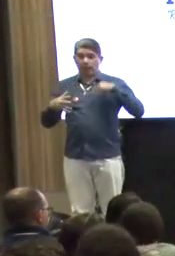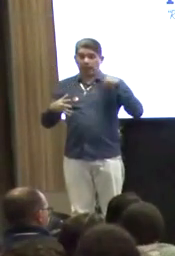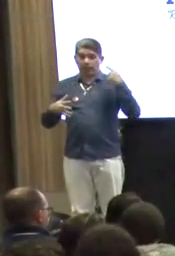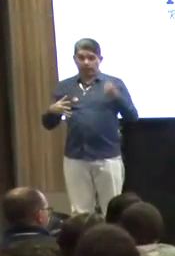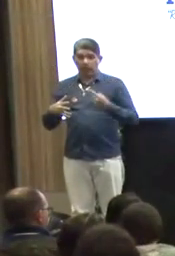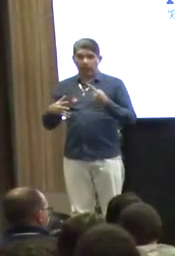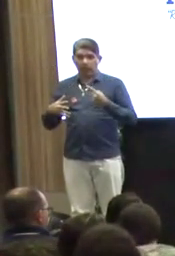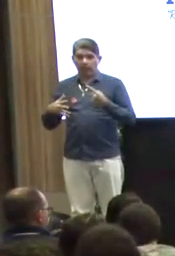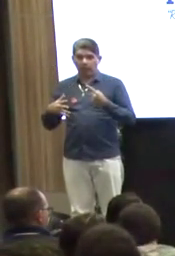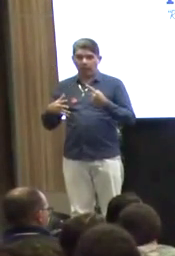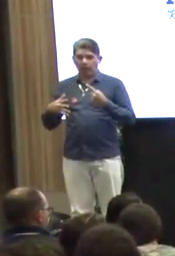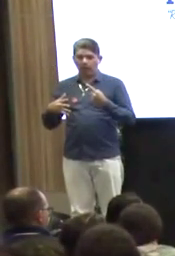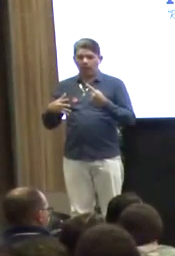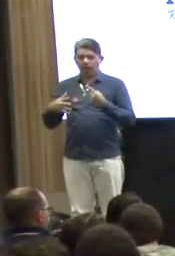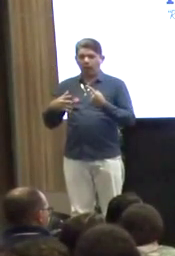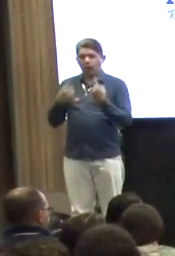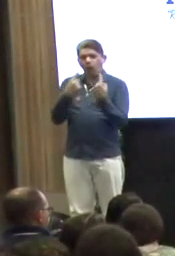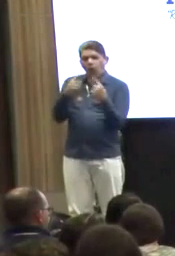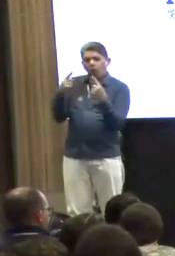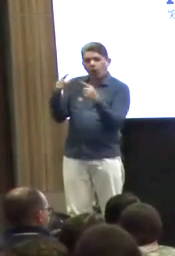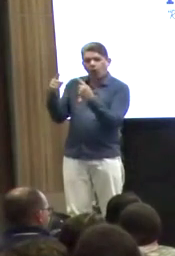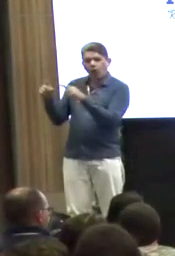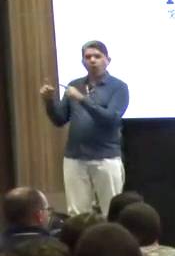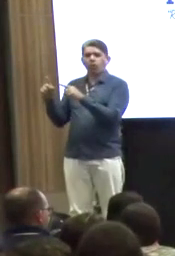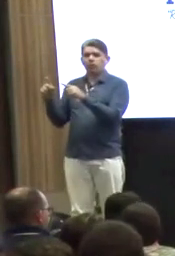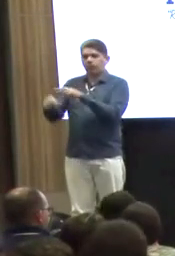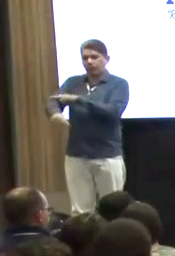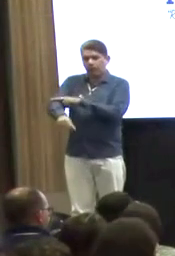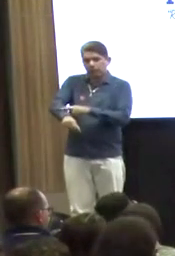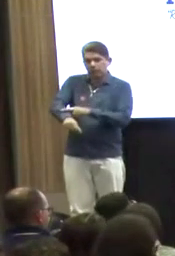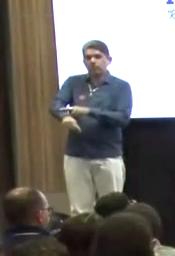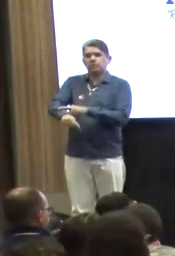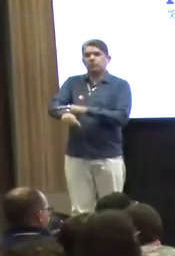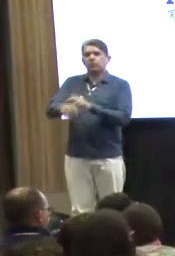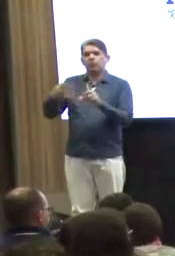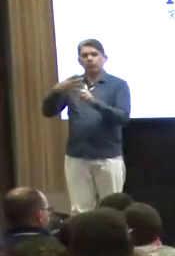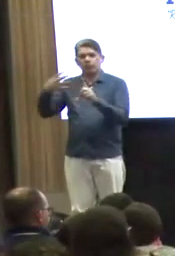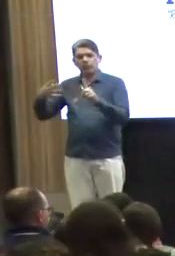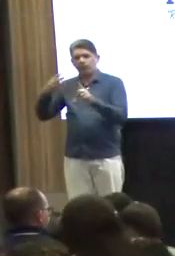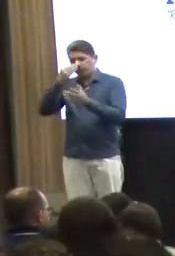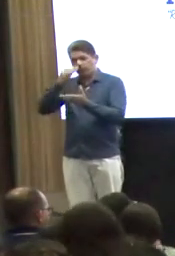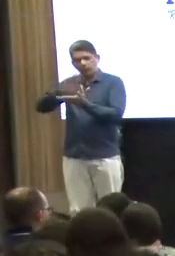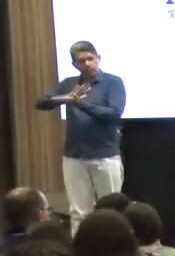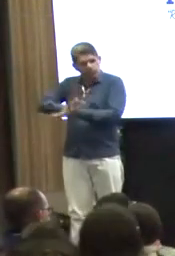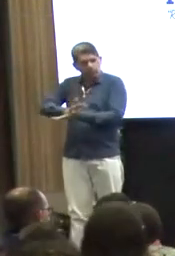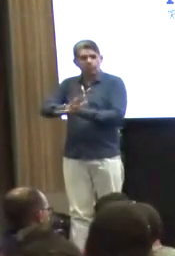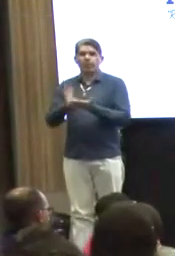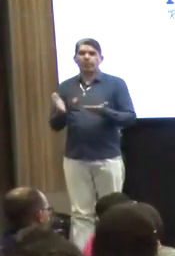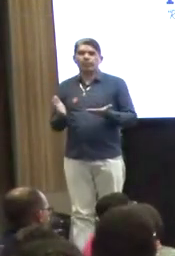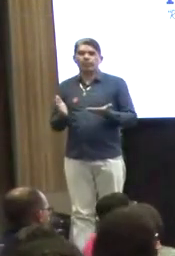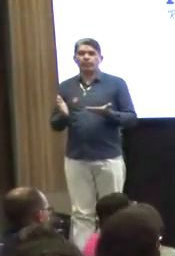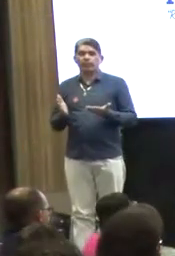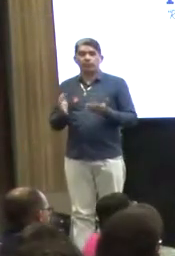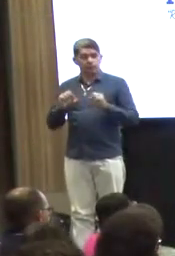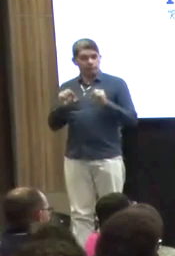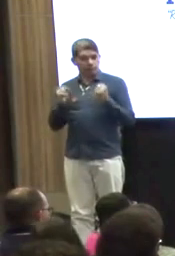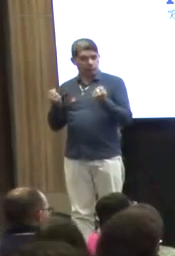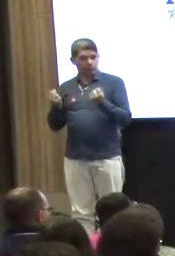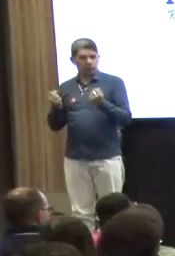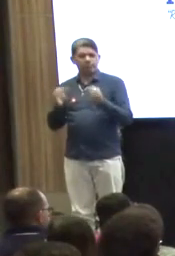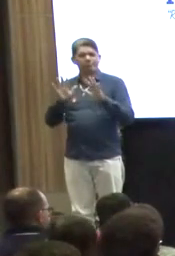eu não lutar contra o racismo, eu estarei fazendo muito pouca coisa. Não é? Até porque, vejam só, exemplos